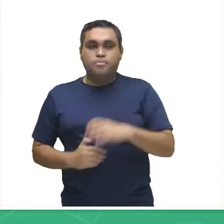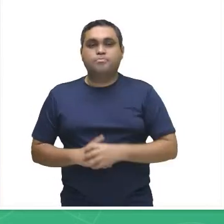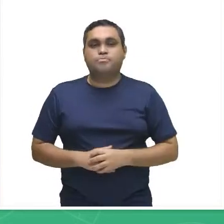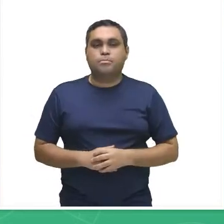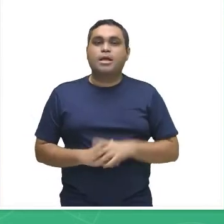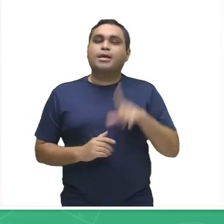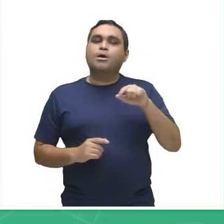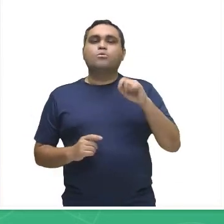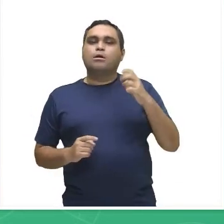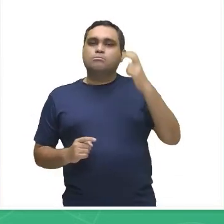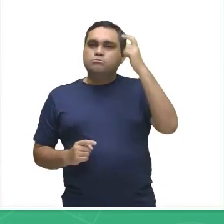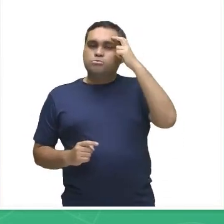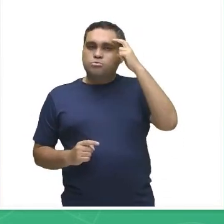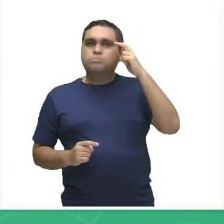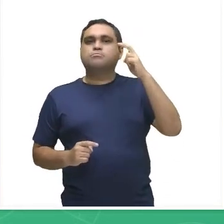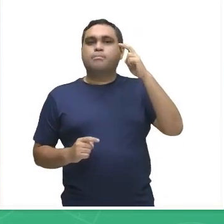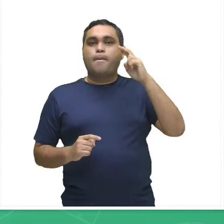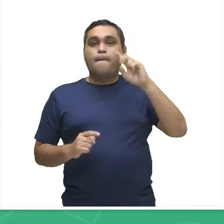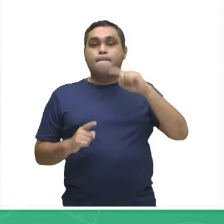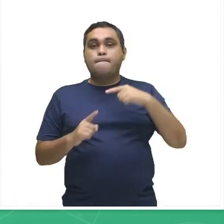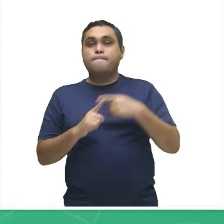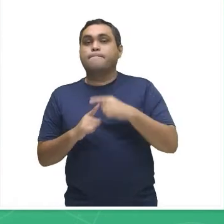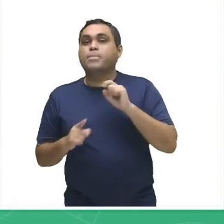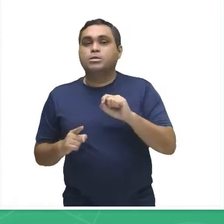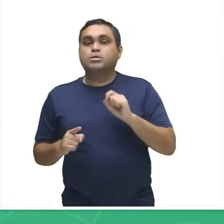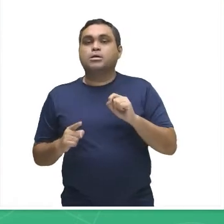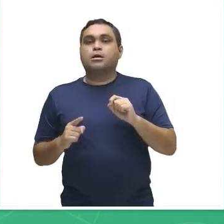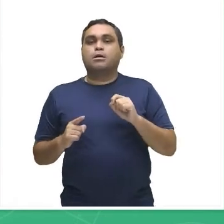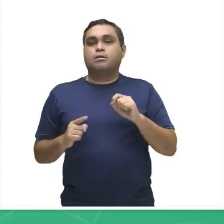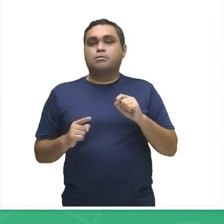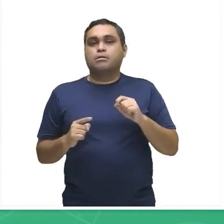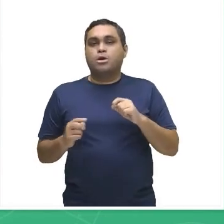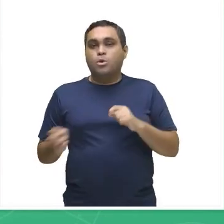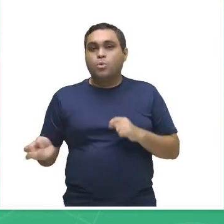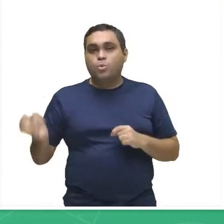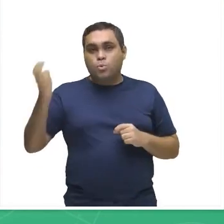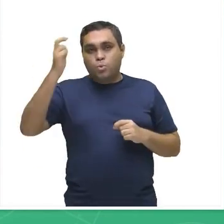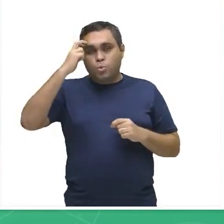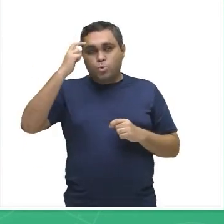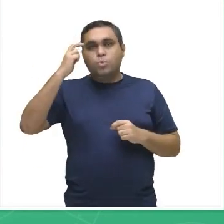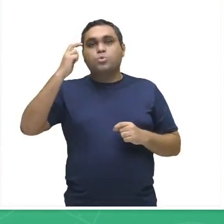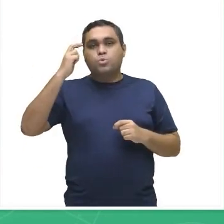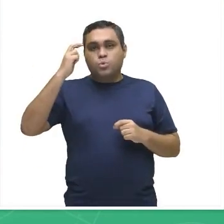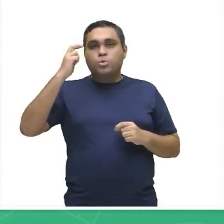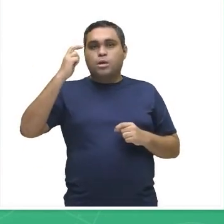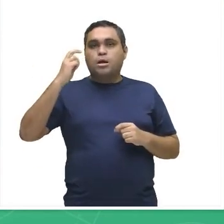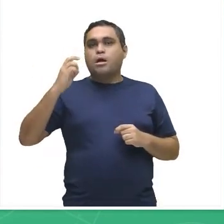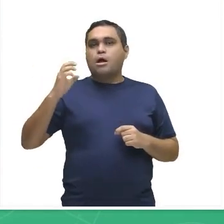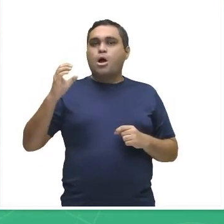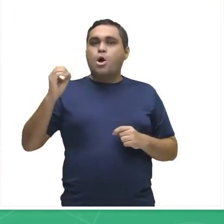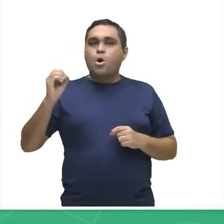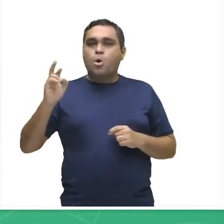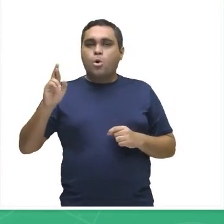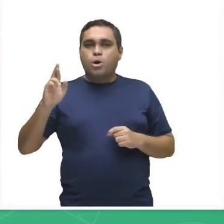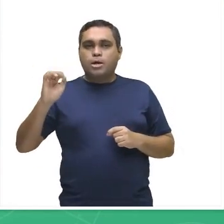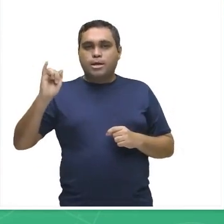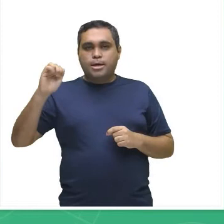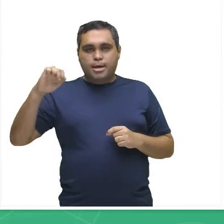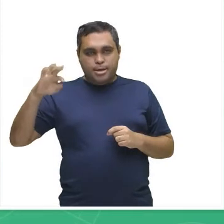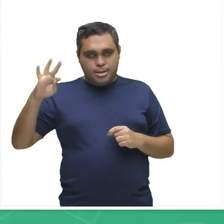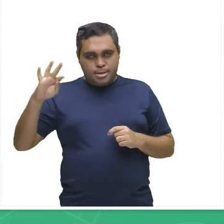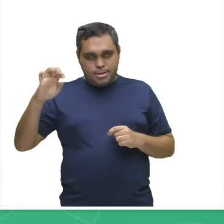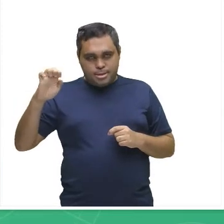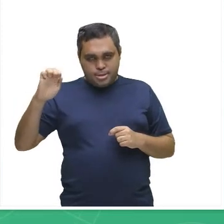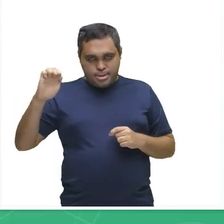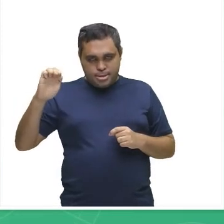essa cultura grega, que aliás é uma das bases da formação do nosso mundo ocidental, uma das culturas que mais